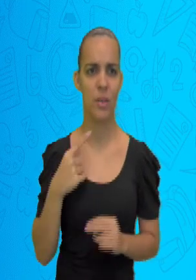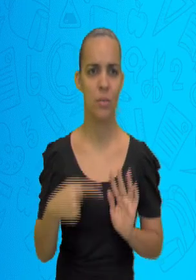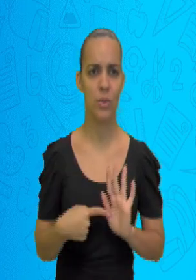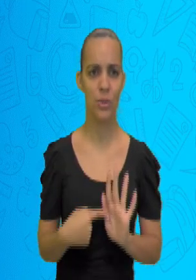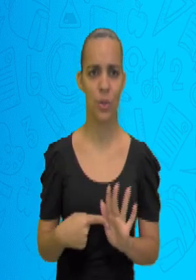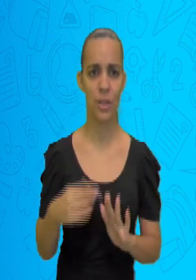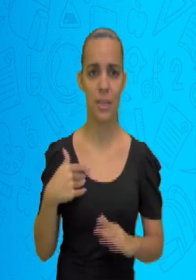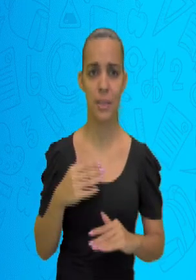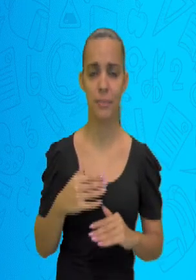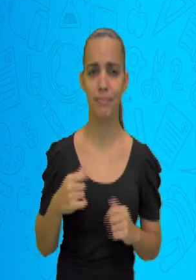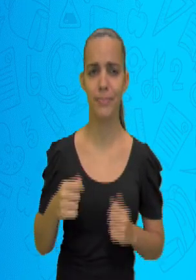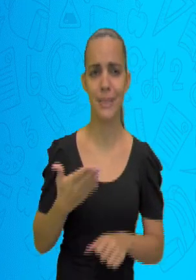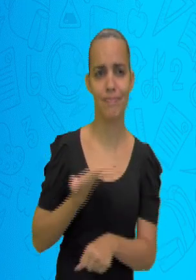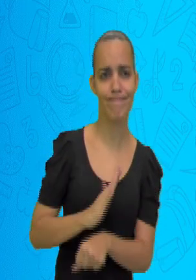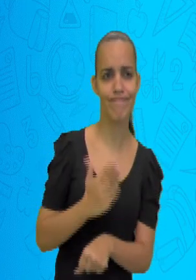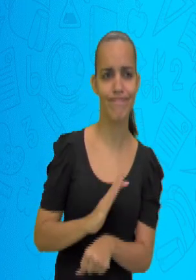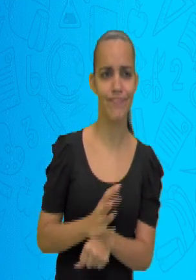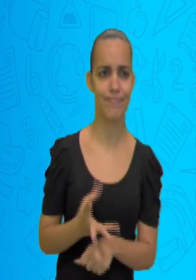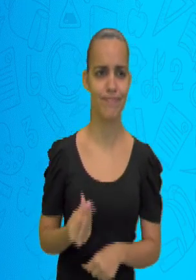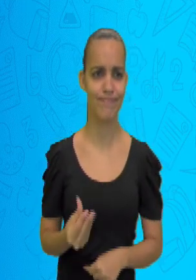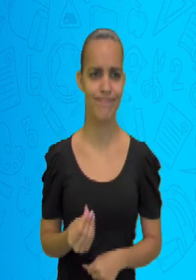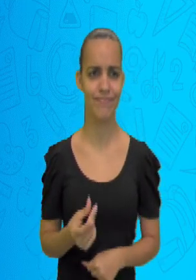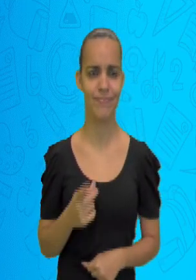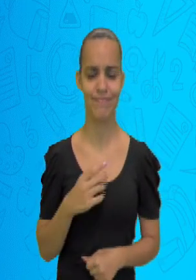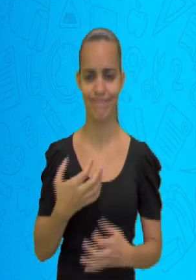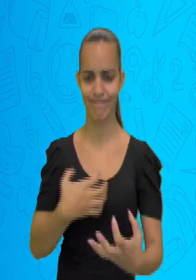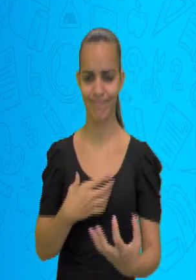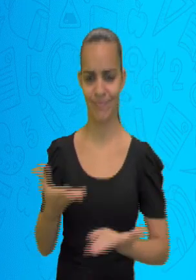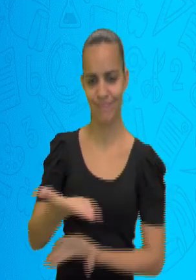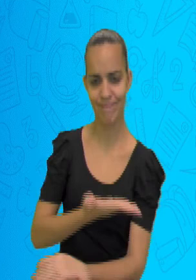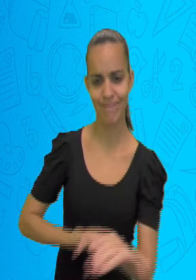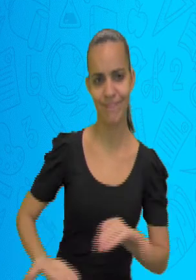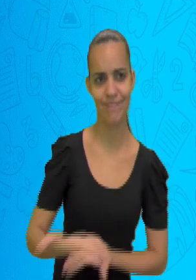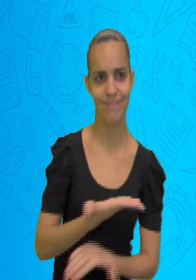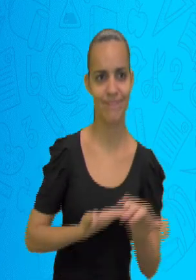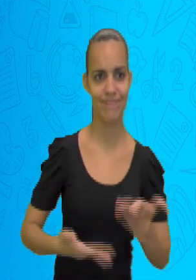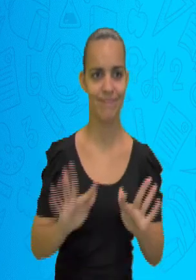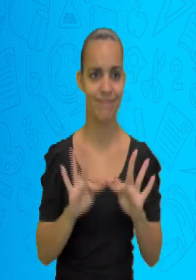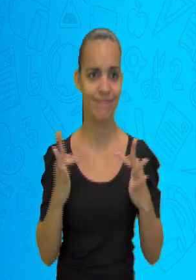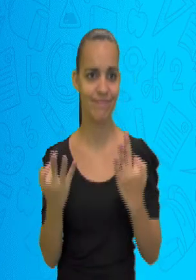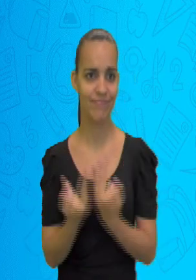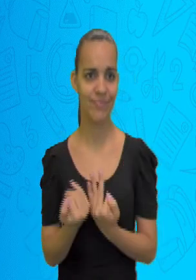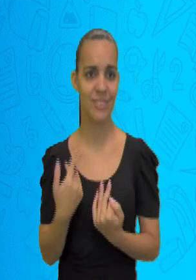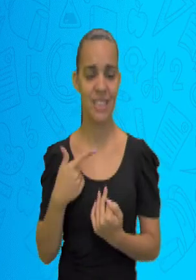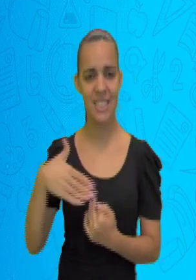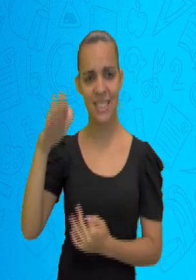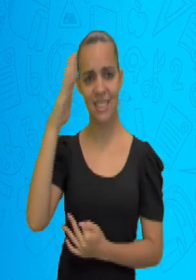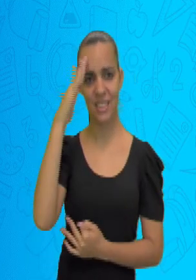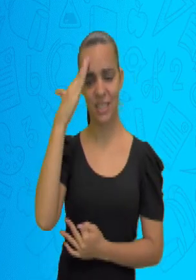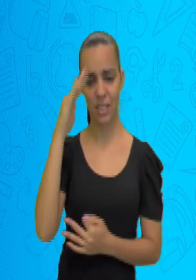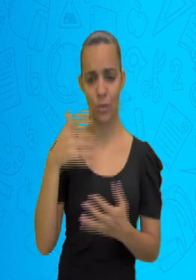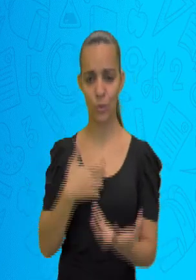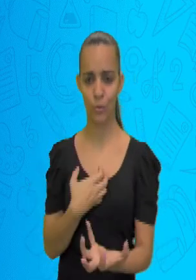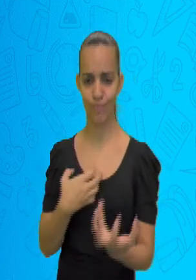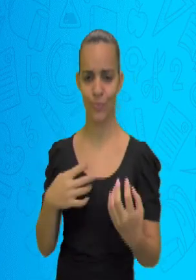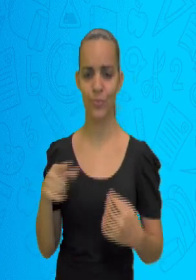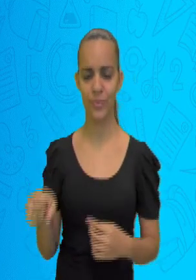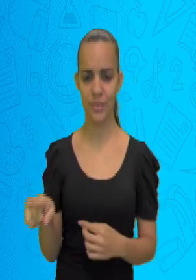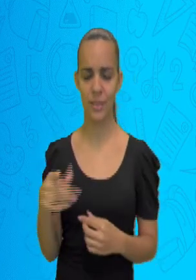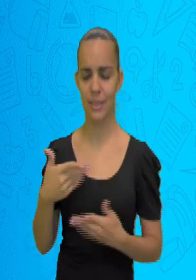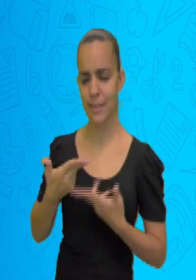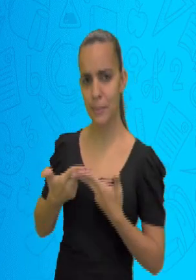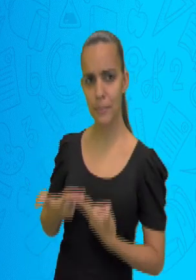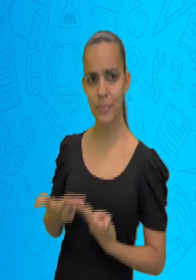praticar bastante a empatia em família. Um entendendo o outro, tendo paciência nos dias em